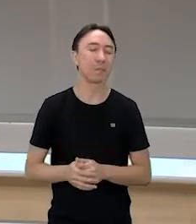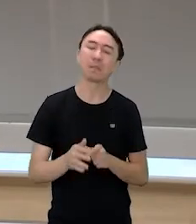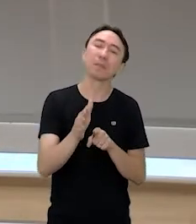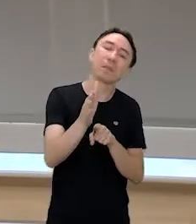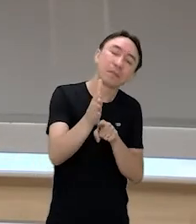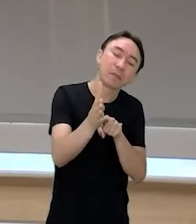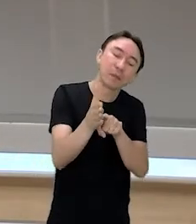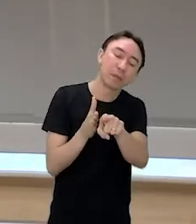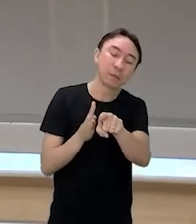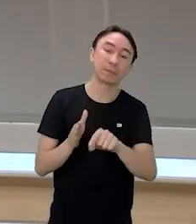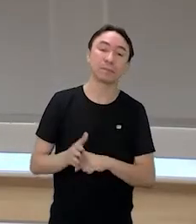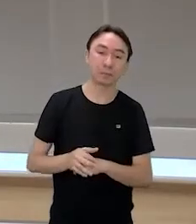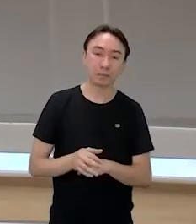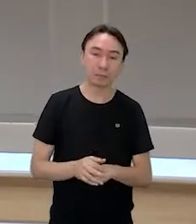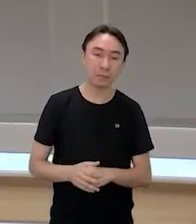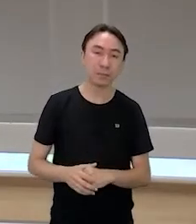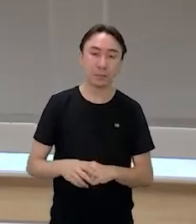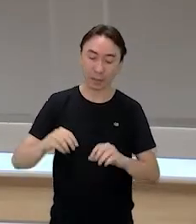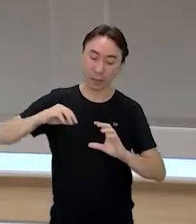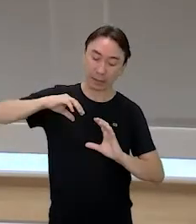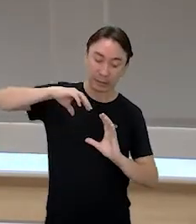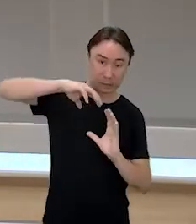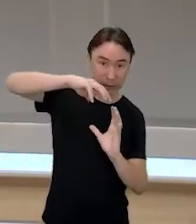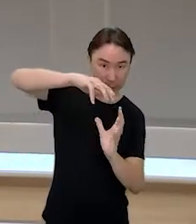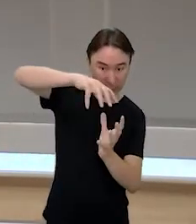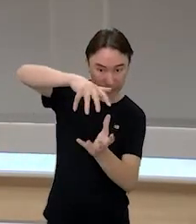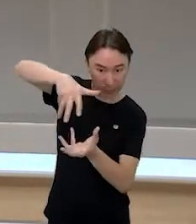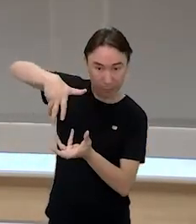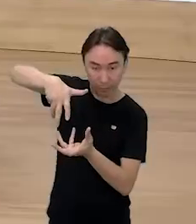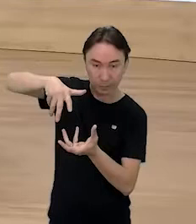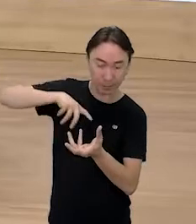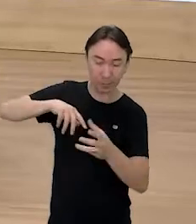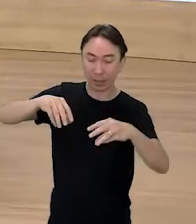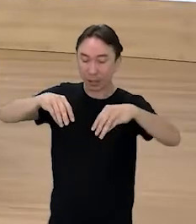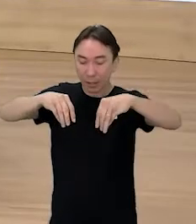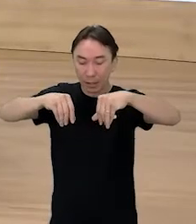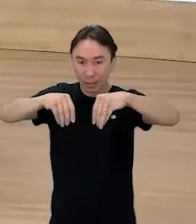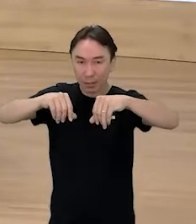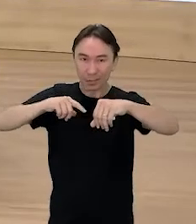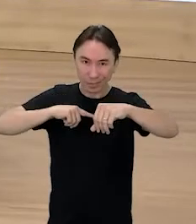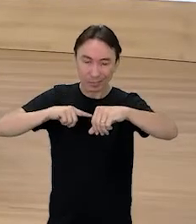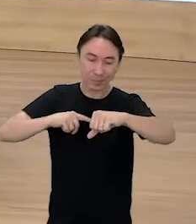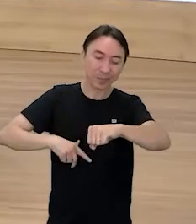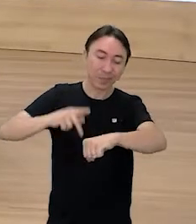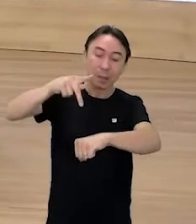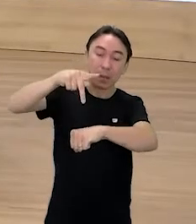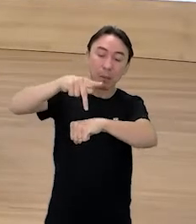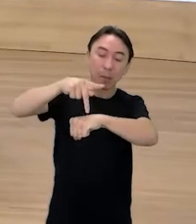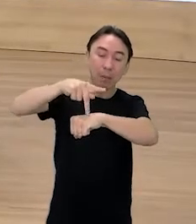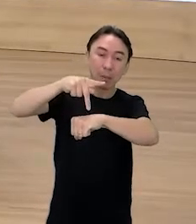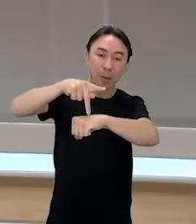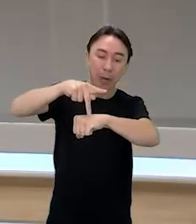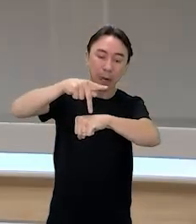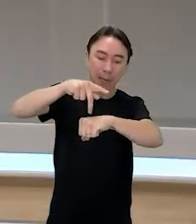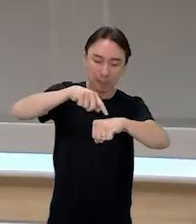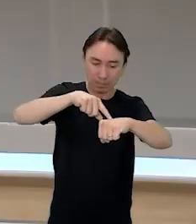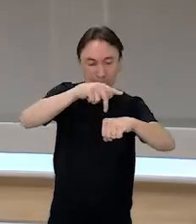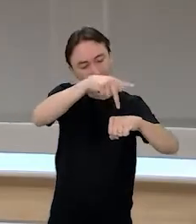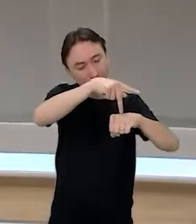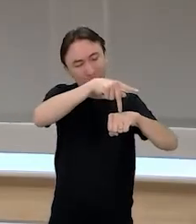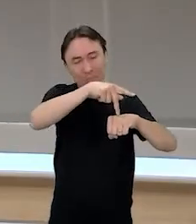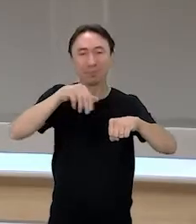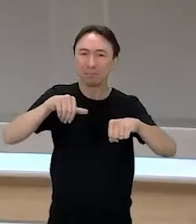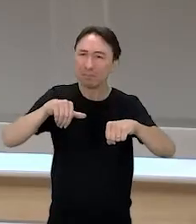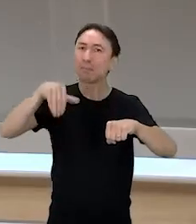qual das rochas da Terra, qual seria a rocha que a gente mais usa, professor? Você tem ideia de qual é a rocha que a gente